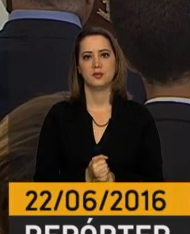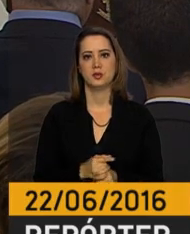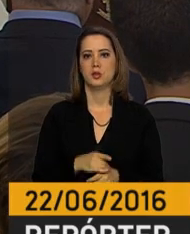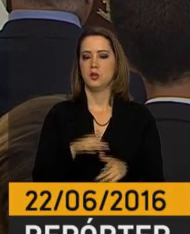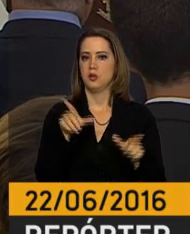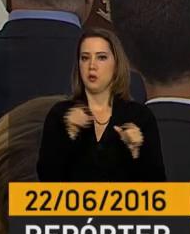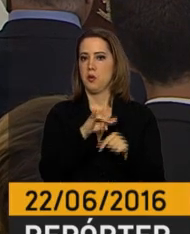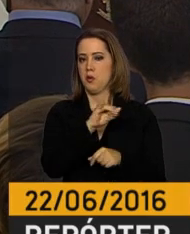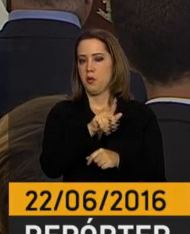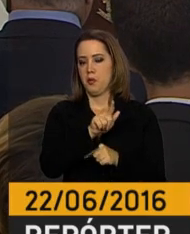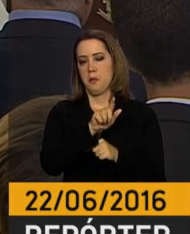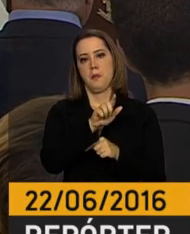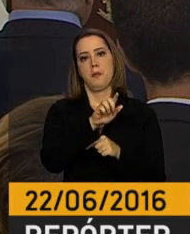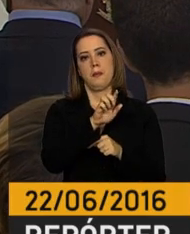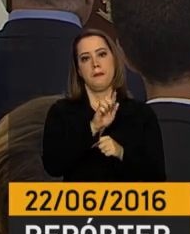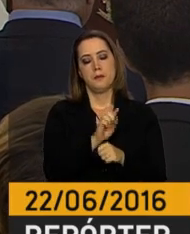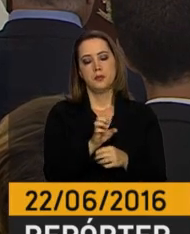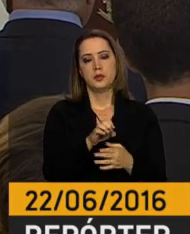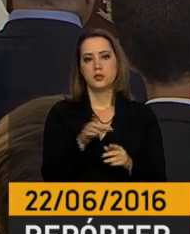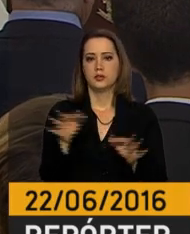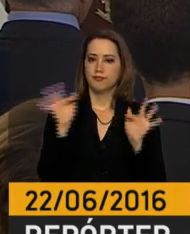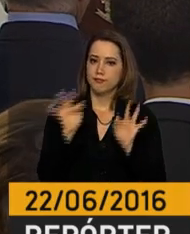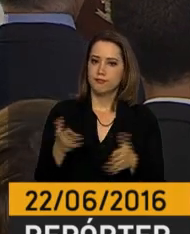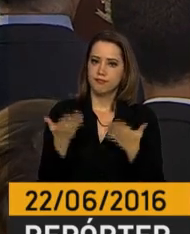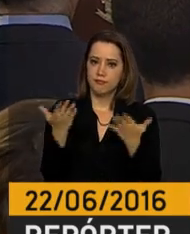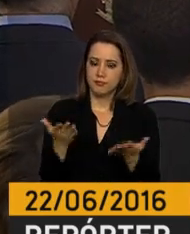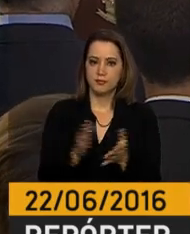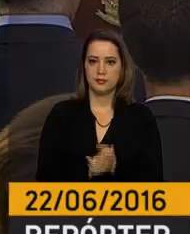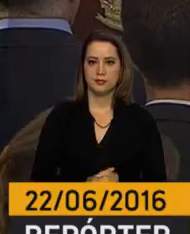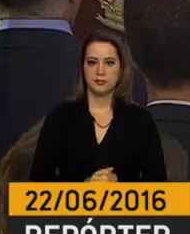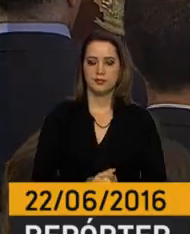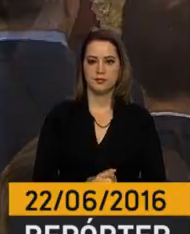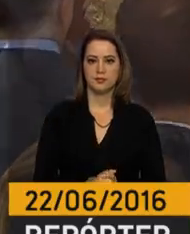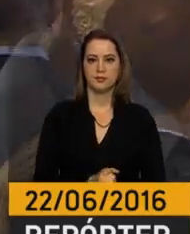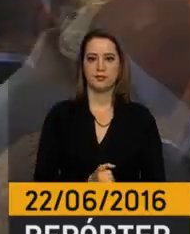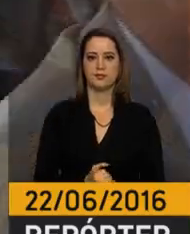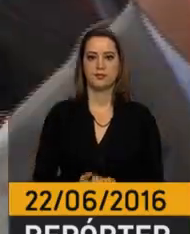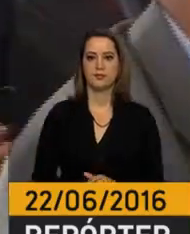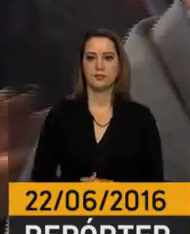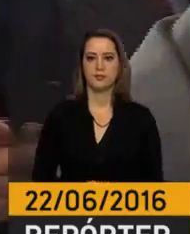órgão administrativo muitas felicidades a você C